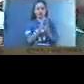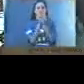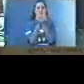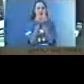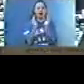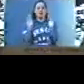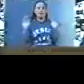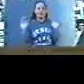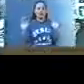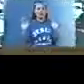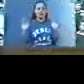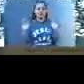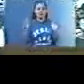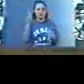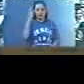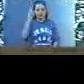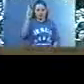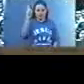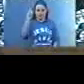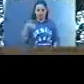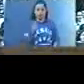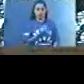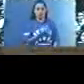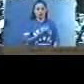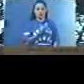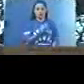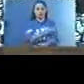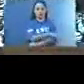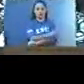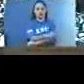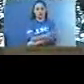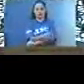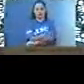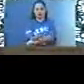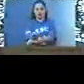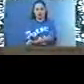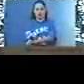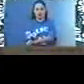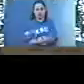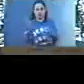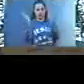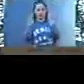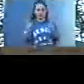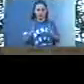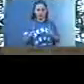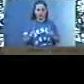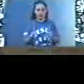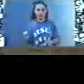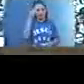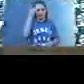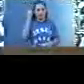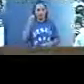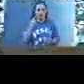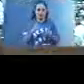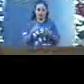Nós vivemos procurando a paz. E sabem por que a gente não encontra a paz? Porque a gente